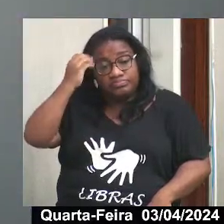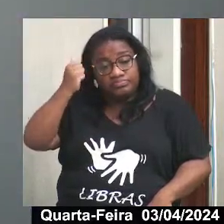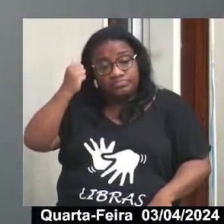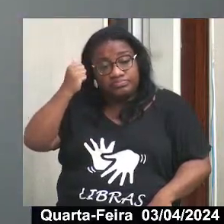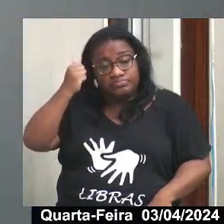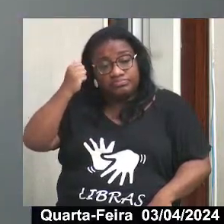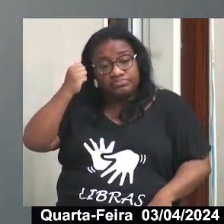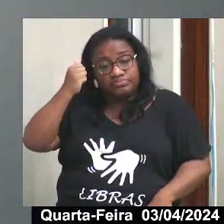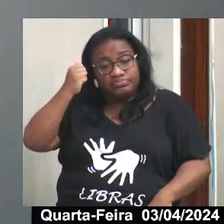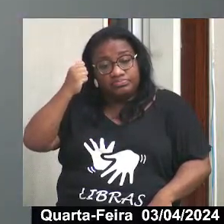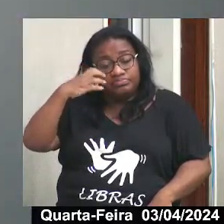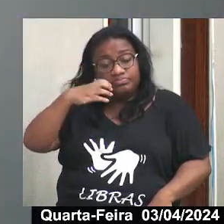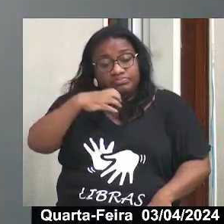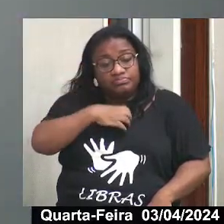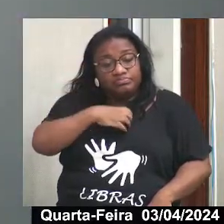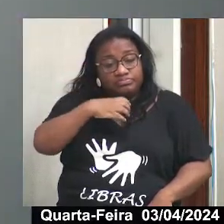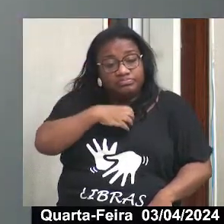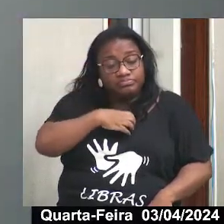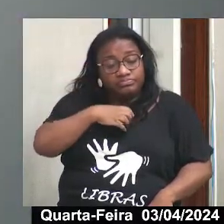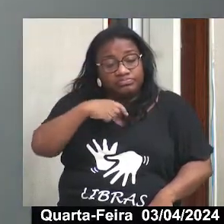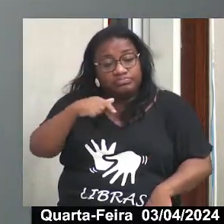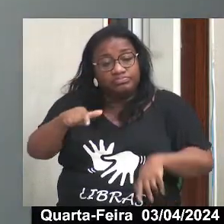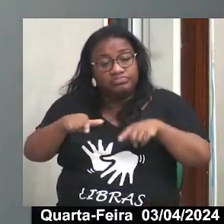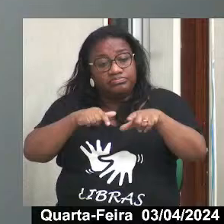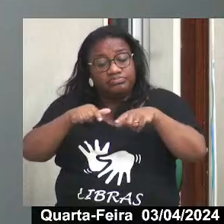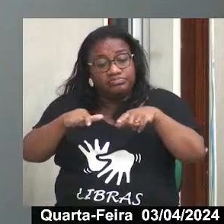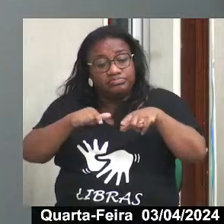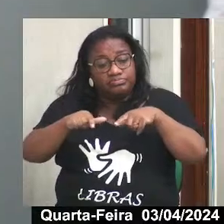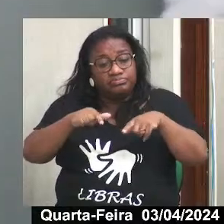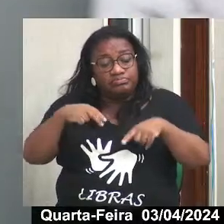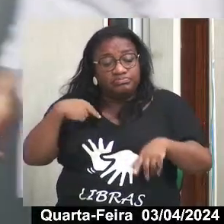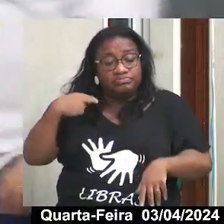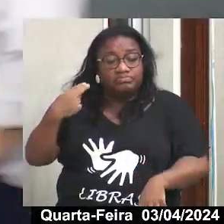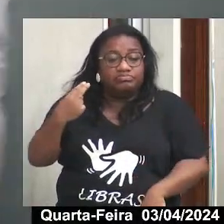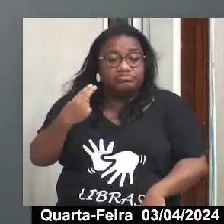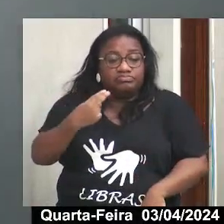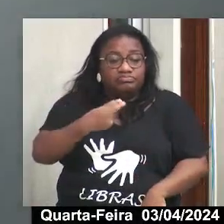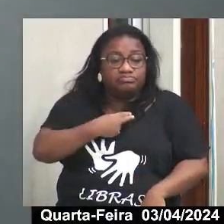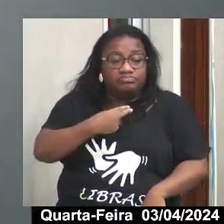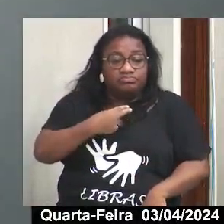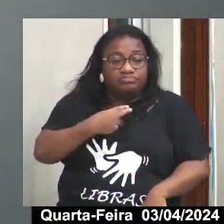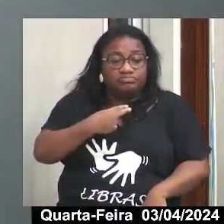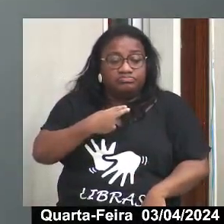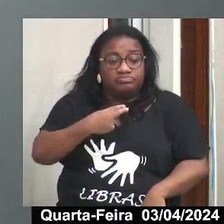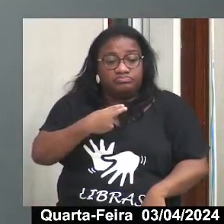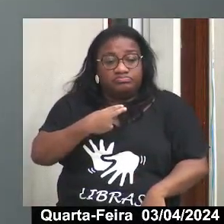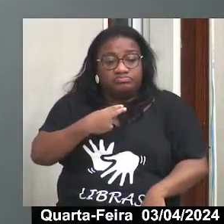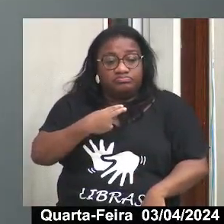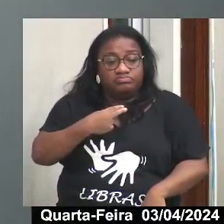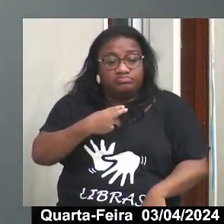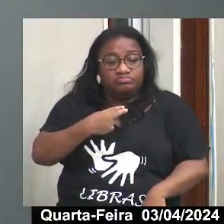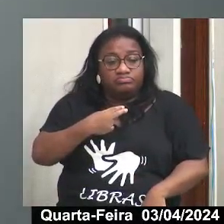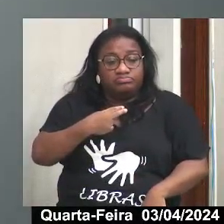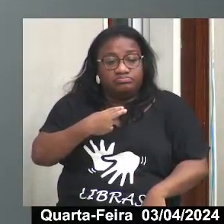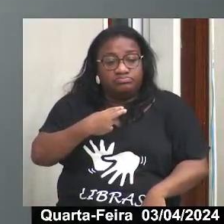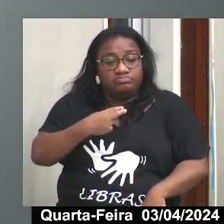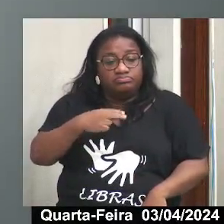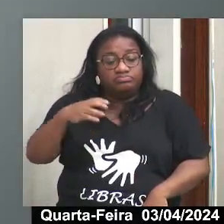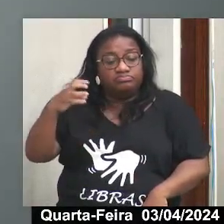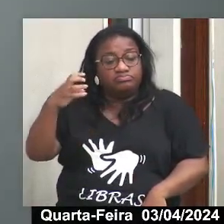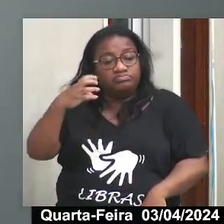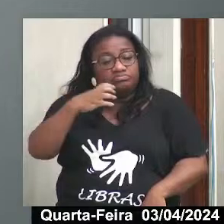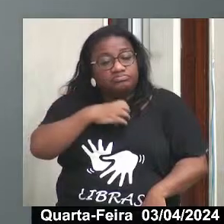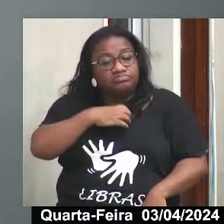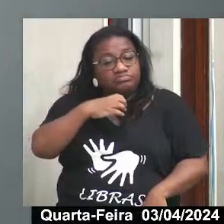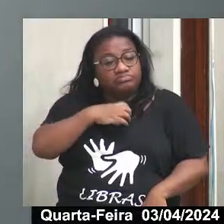trabalho do nosso prefeito é uma forma truculenta, de ameaça, coação. E esse